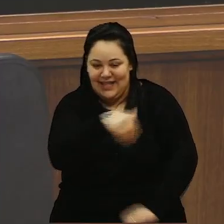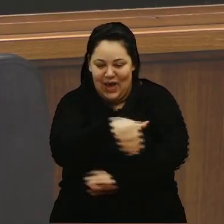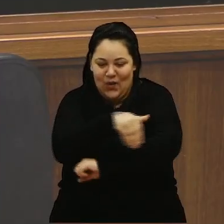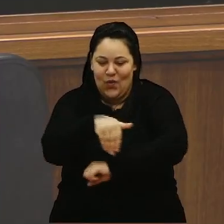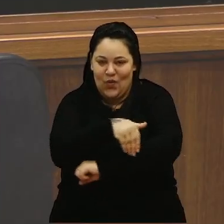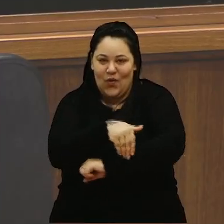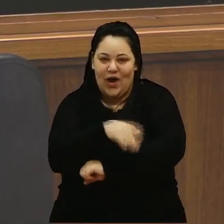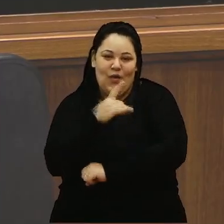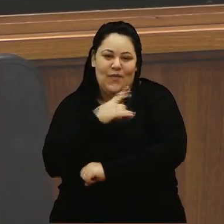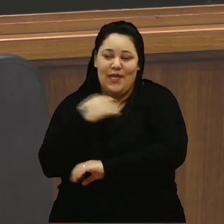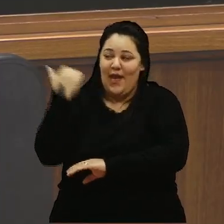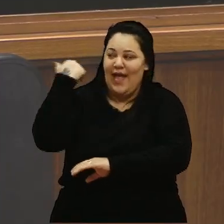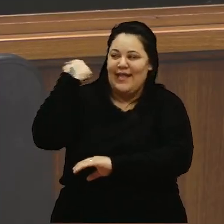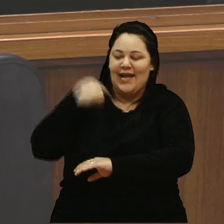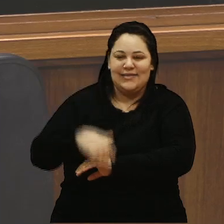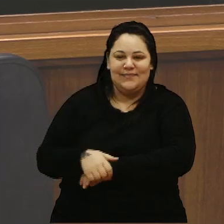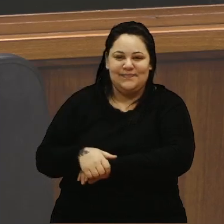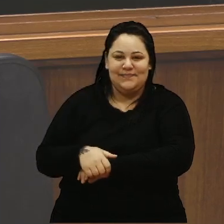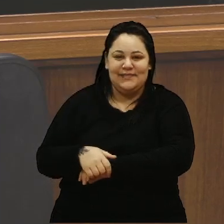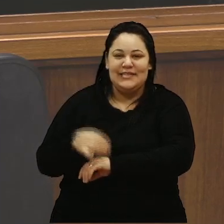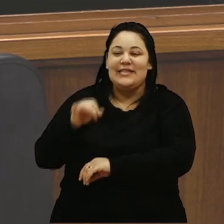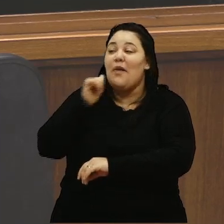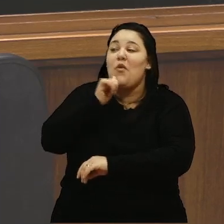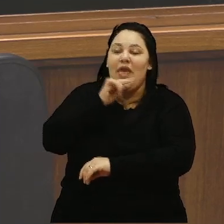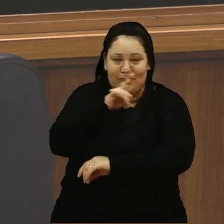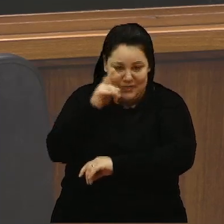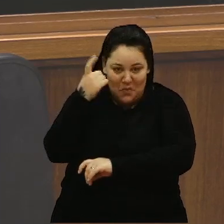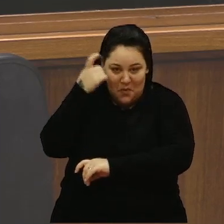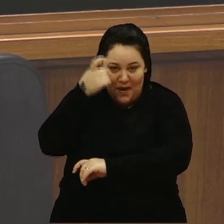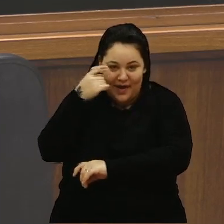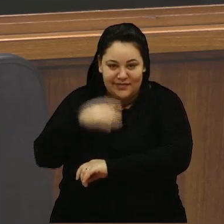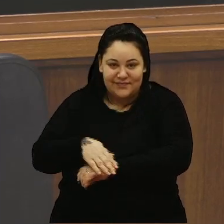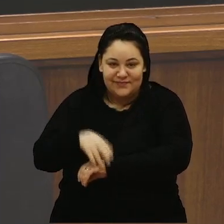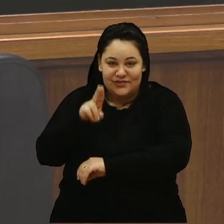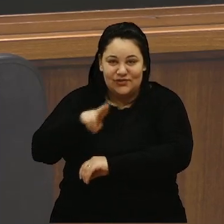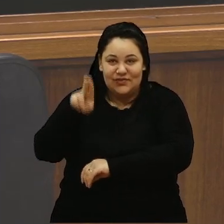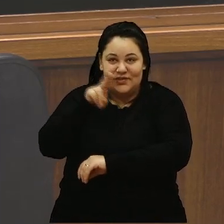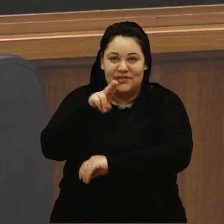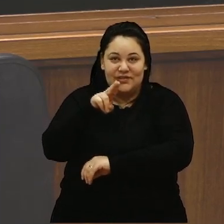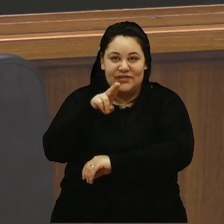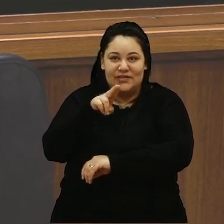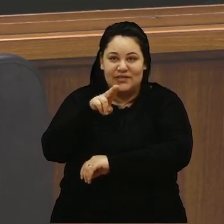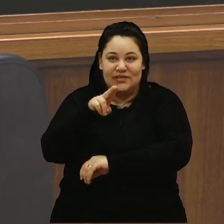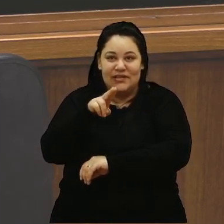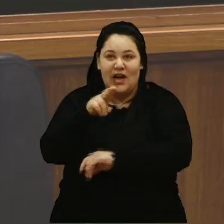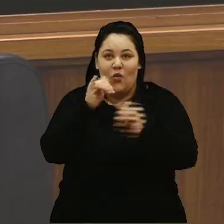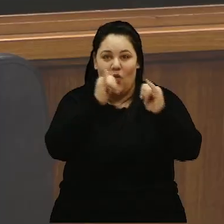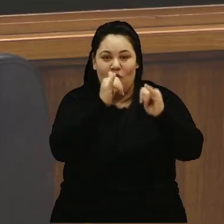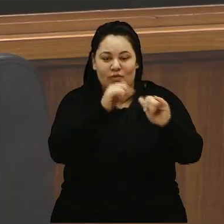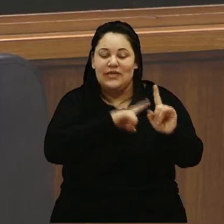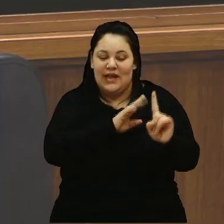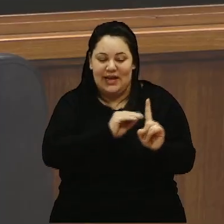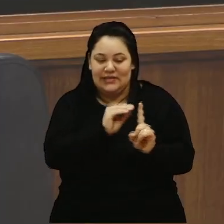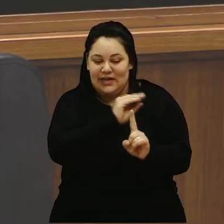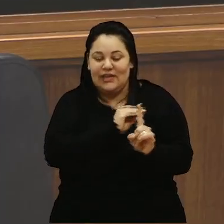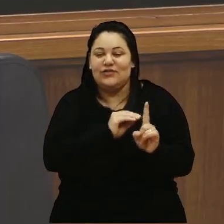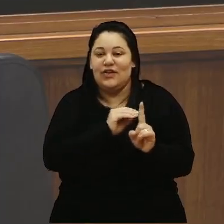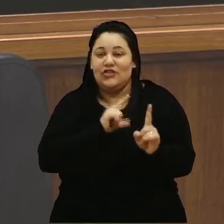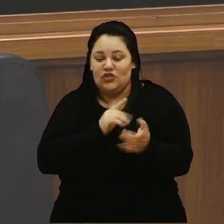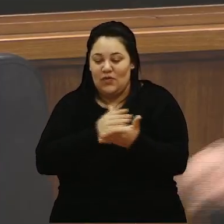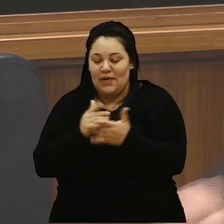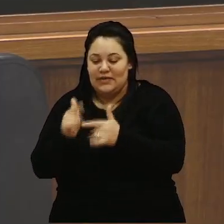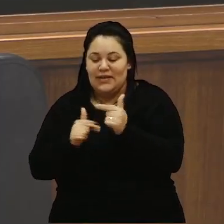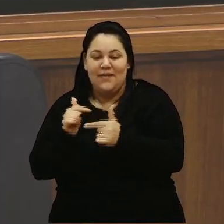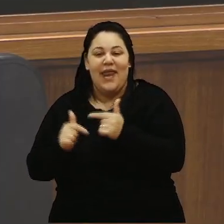A gente sai. A gente vai utilizar o transporte público e a gente é assediada. A gente vai ingressar no mercado de trabalho